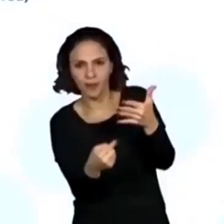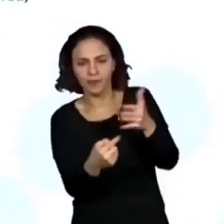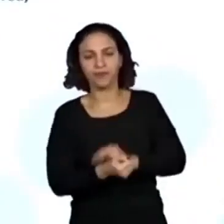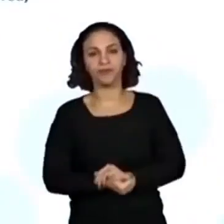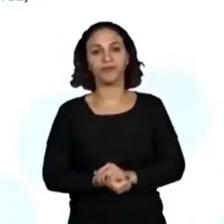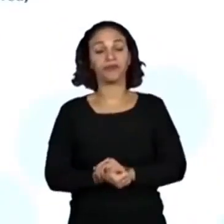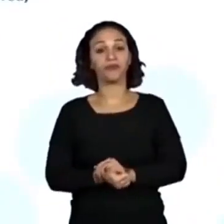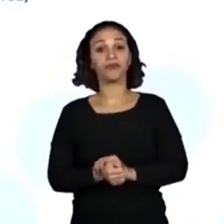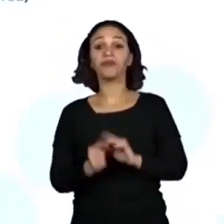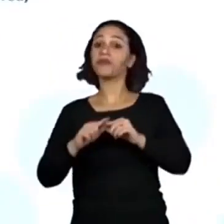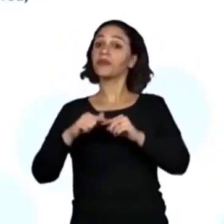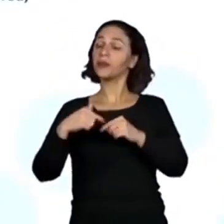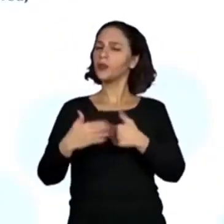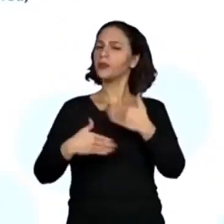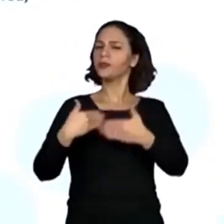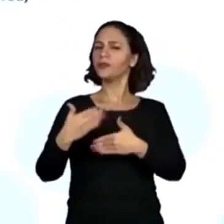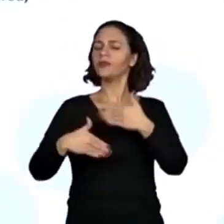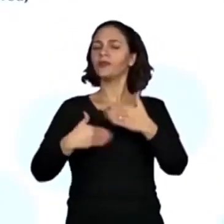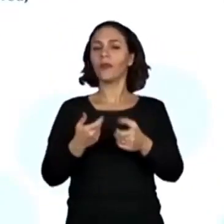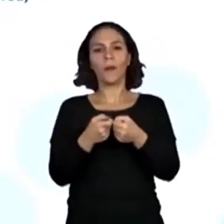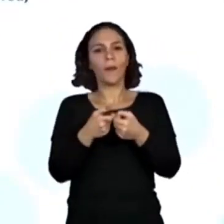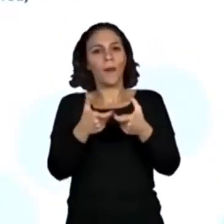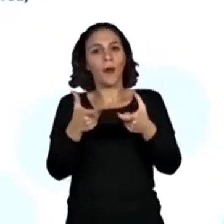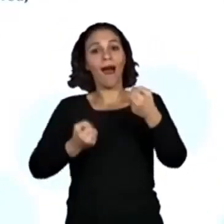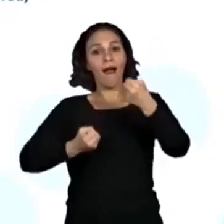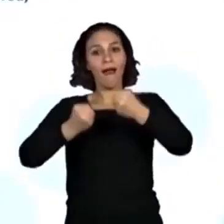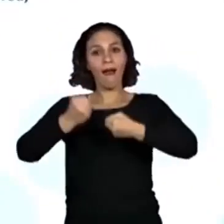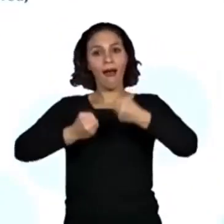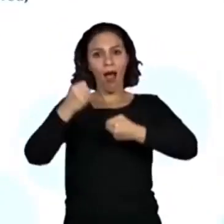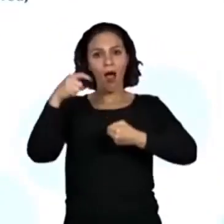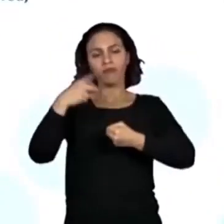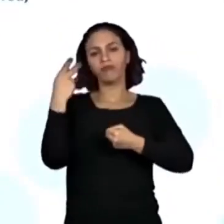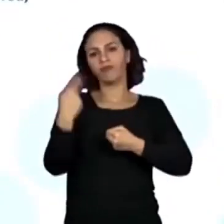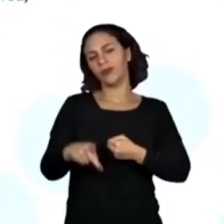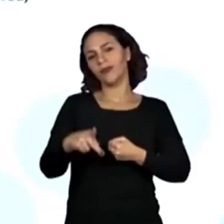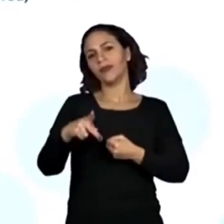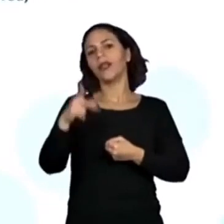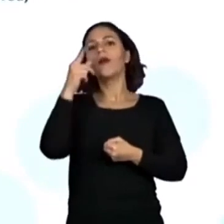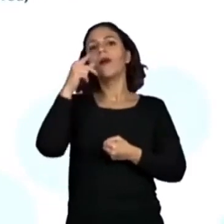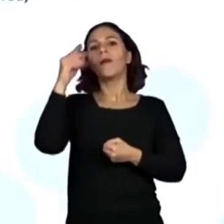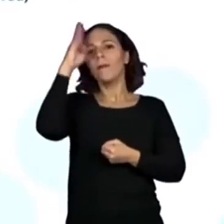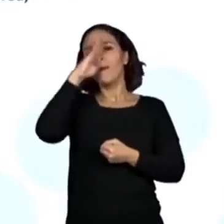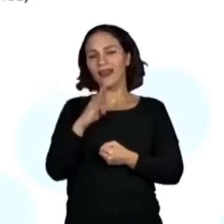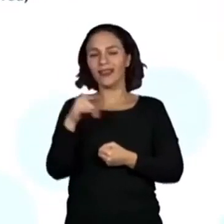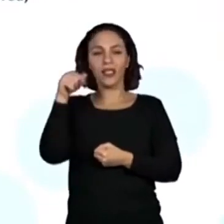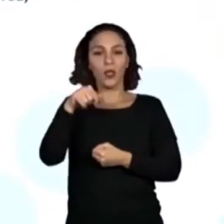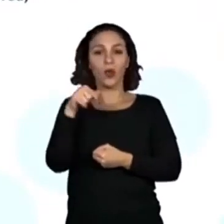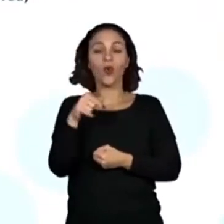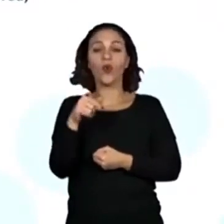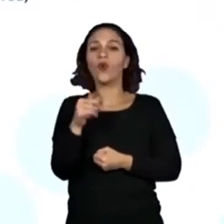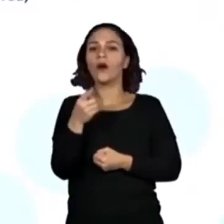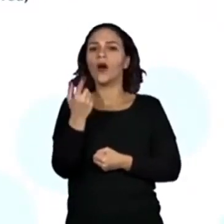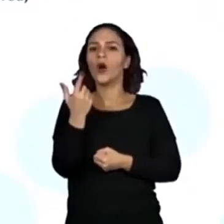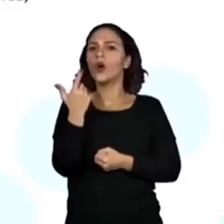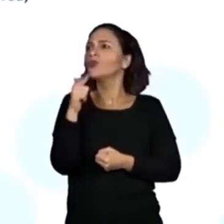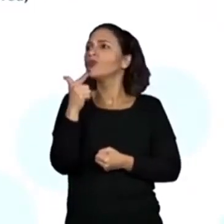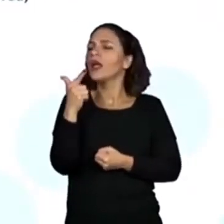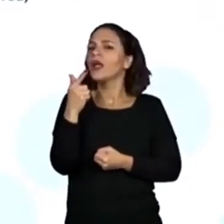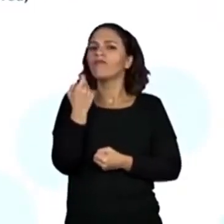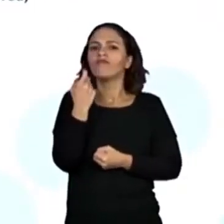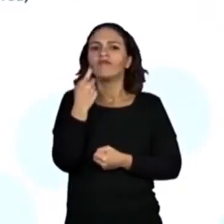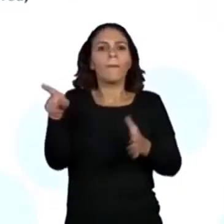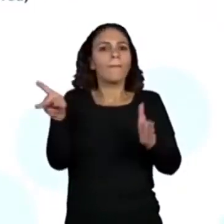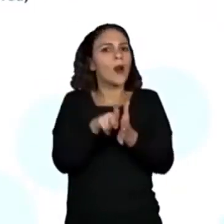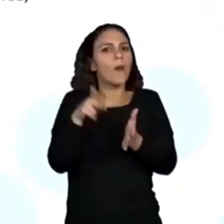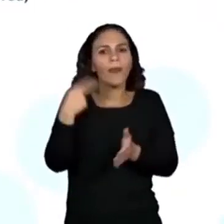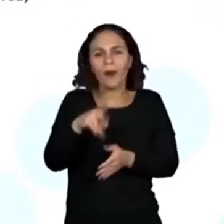A partir daí, a expansão da indústria automobilística multinacional, né, que o Brasil não tem nenhuma indústria